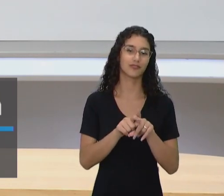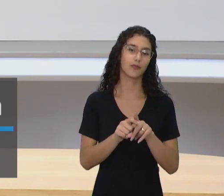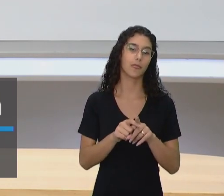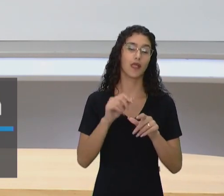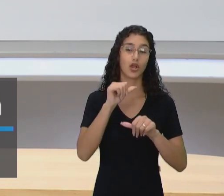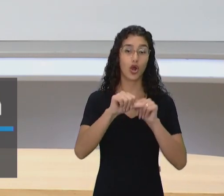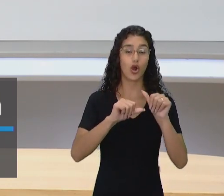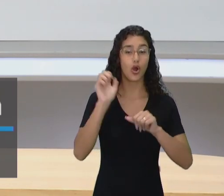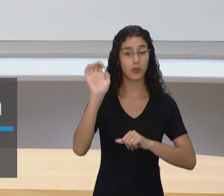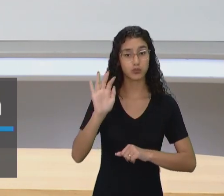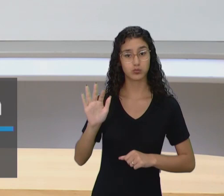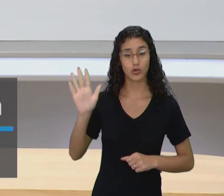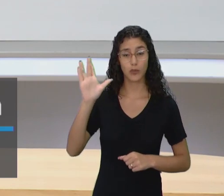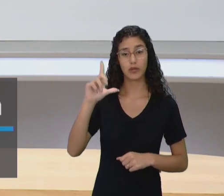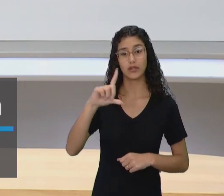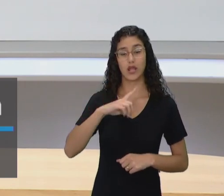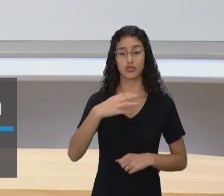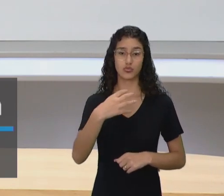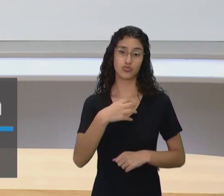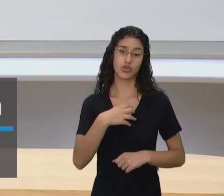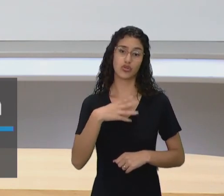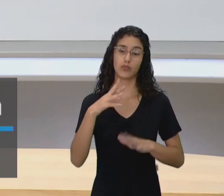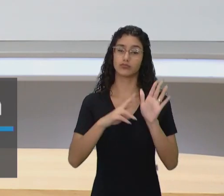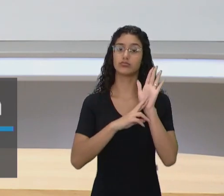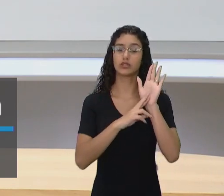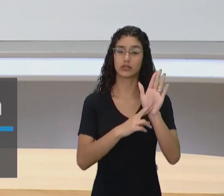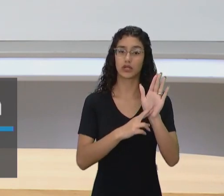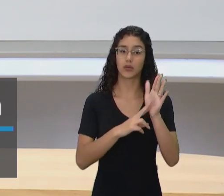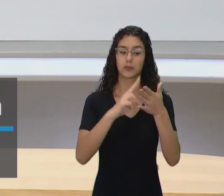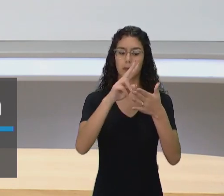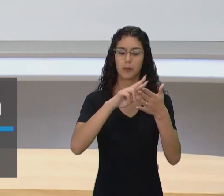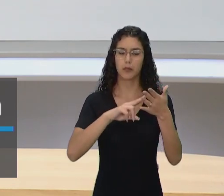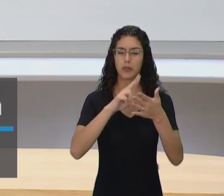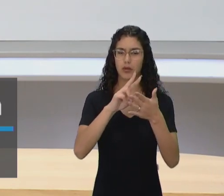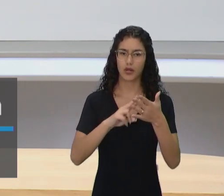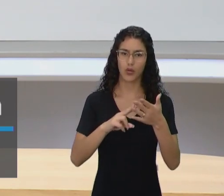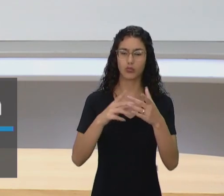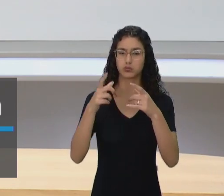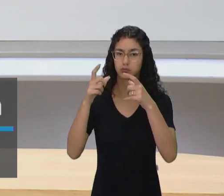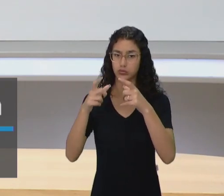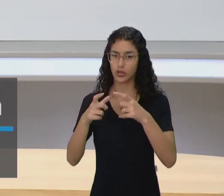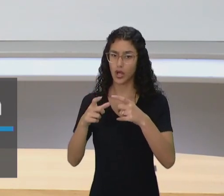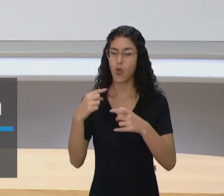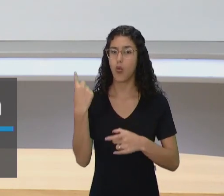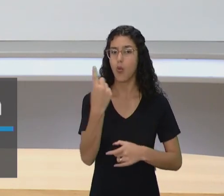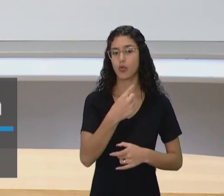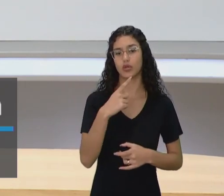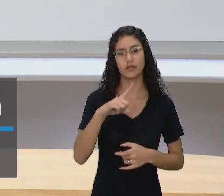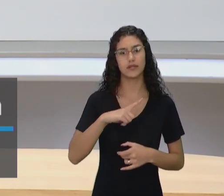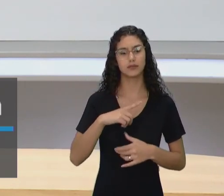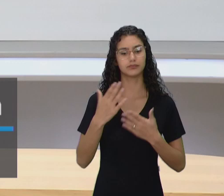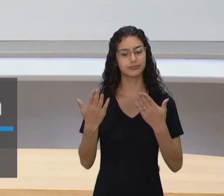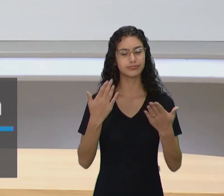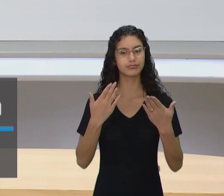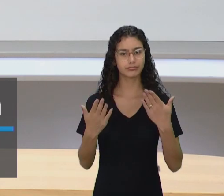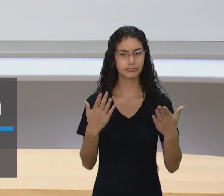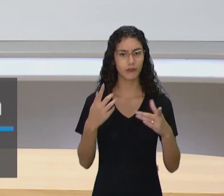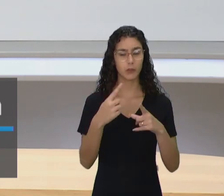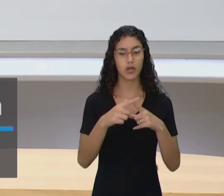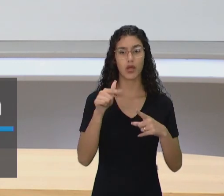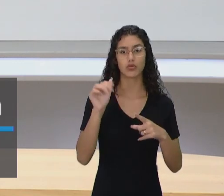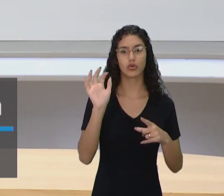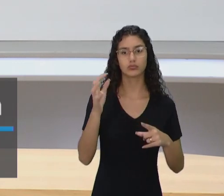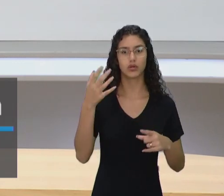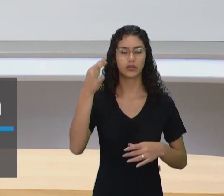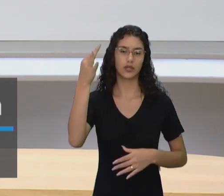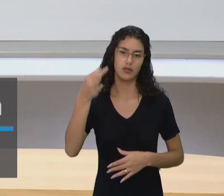citou a Europa, de certa forma, já está mostrando para o leitor assim, um lugar onde a gente tem que ter como parâmetro, porque é um lugar onde as coisas